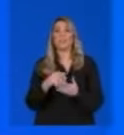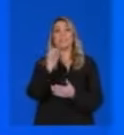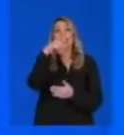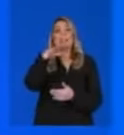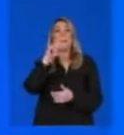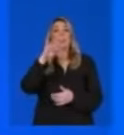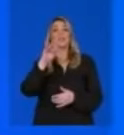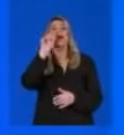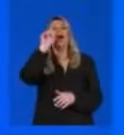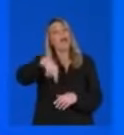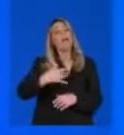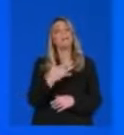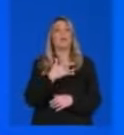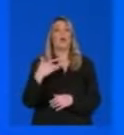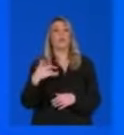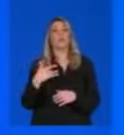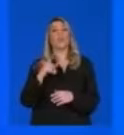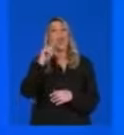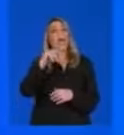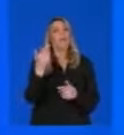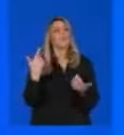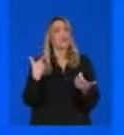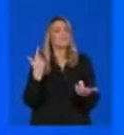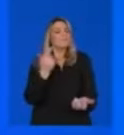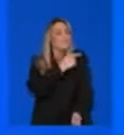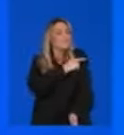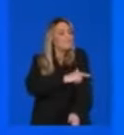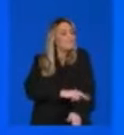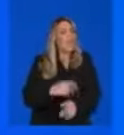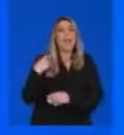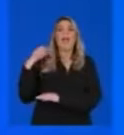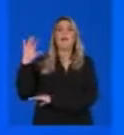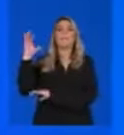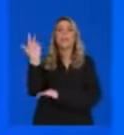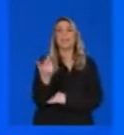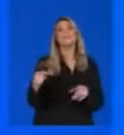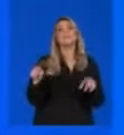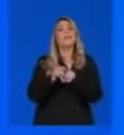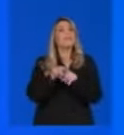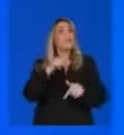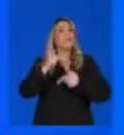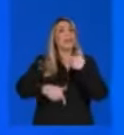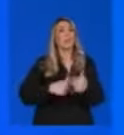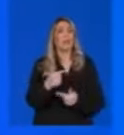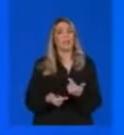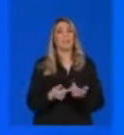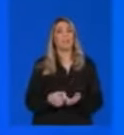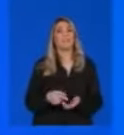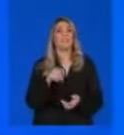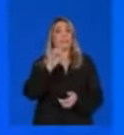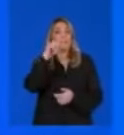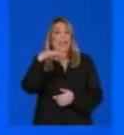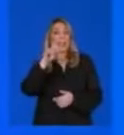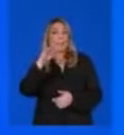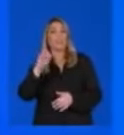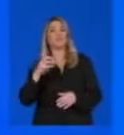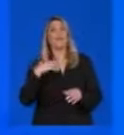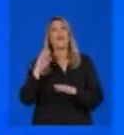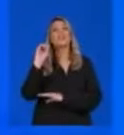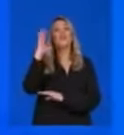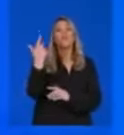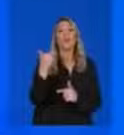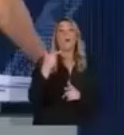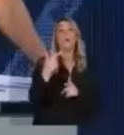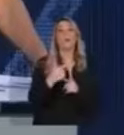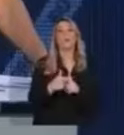saúde saneamento é dignidade é meio ambiente e também é emprego será O saneamento que começará a resolver o problema